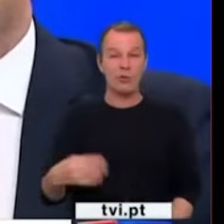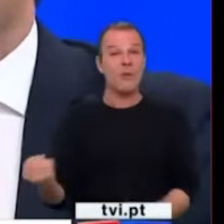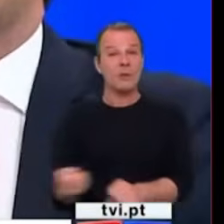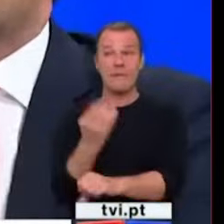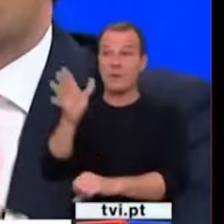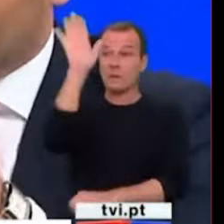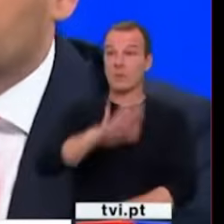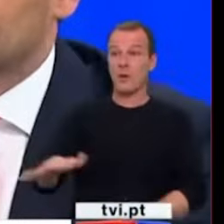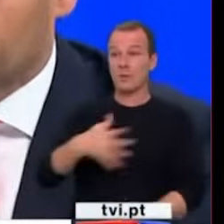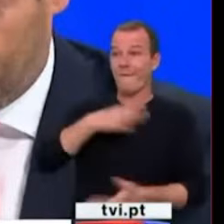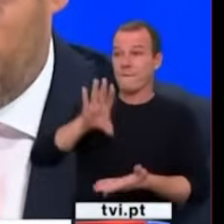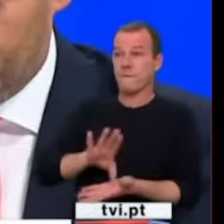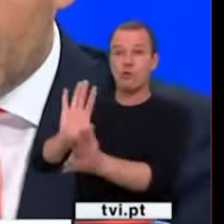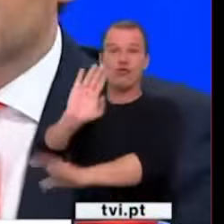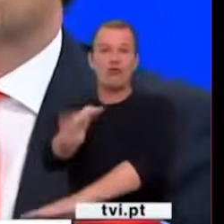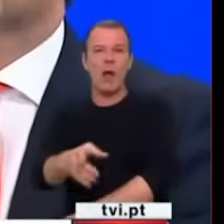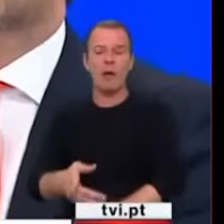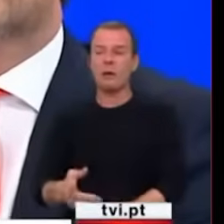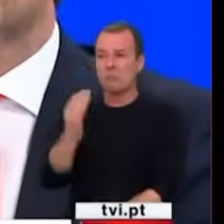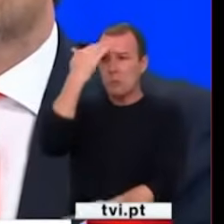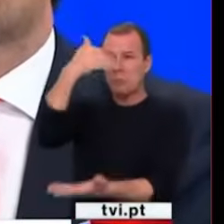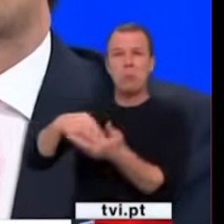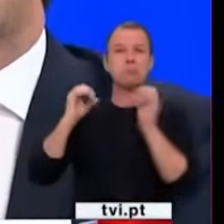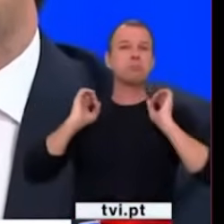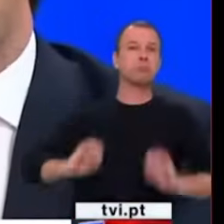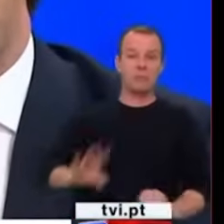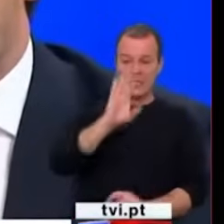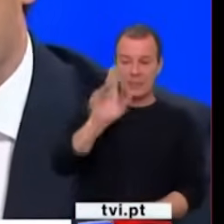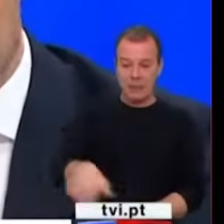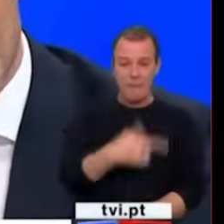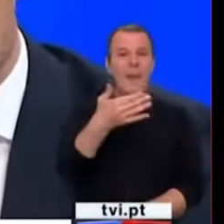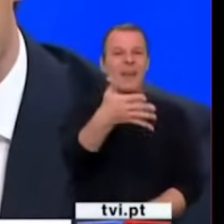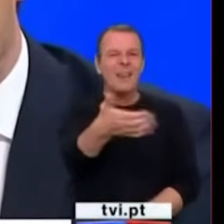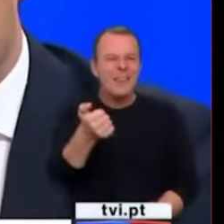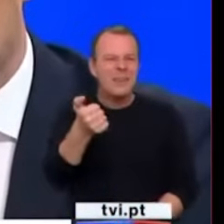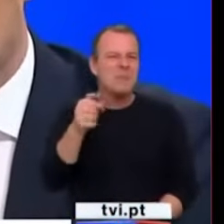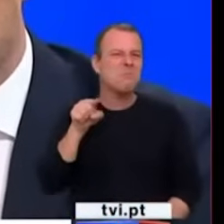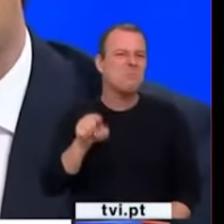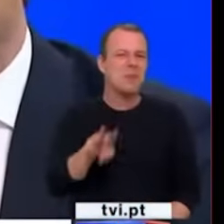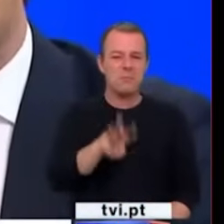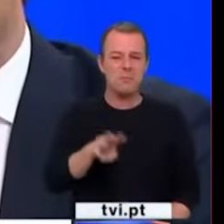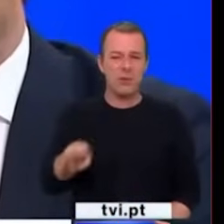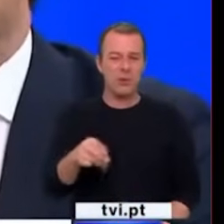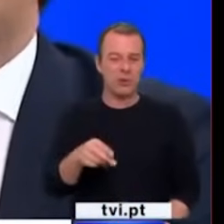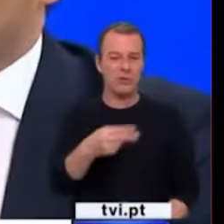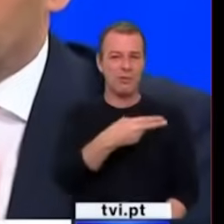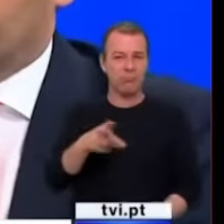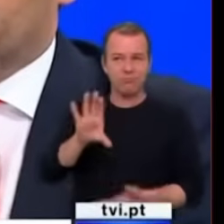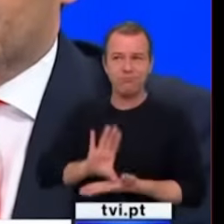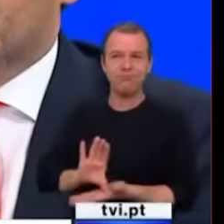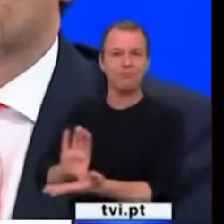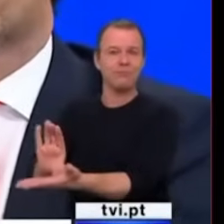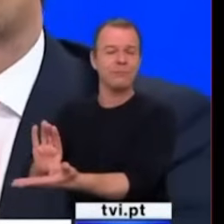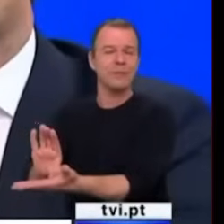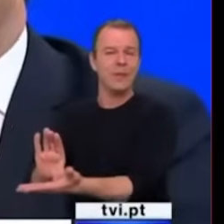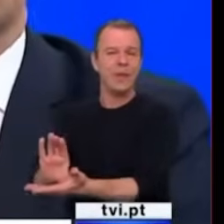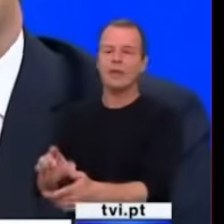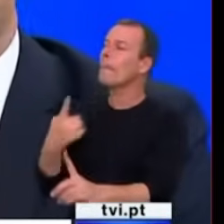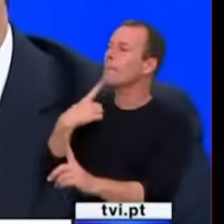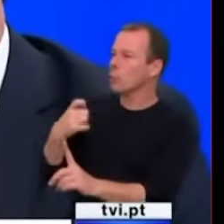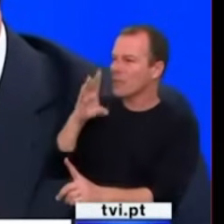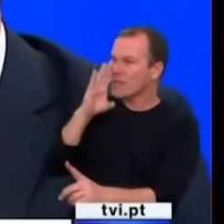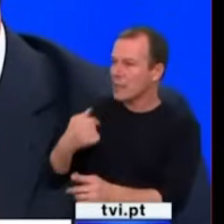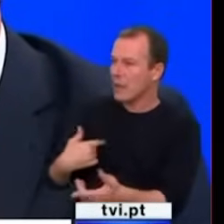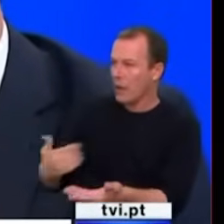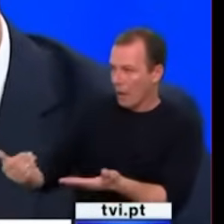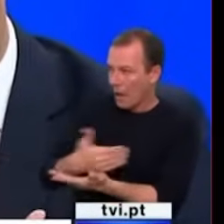resolveu nada portanto faça-nos um favor se colocou 15000 milhões é o maior é o maior é a maior verba de sempre da retirar dinir P Santos se me tivesse